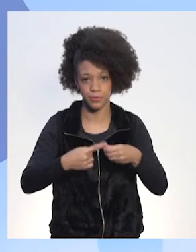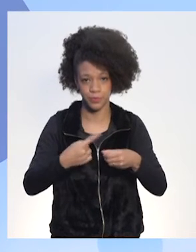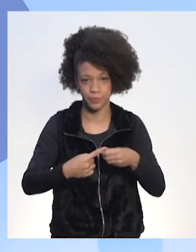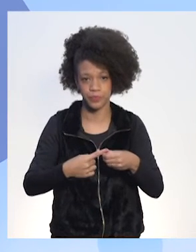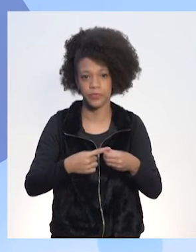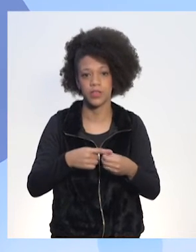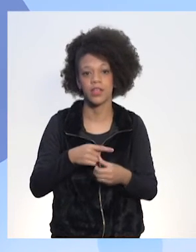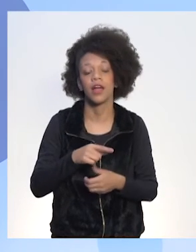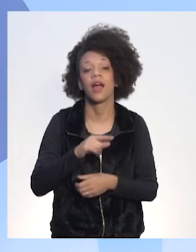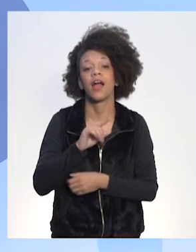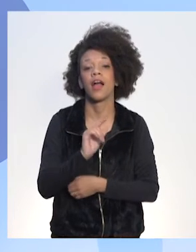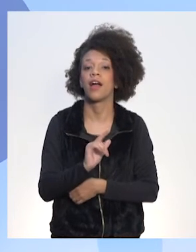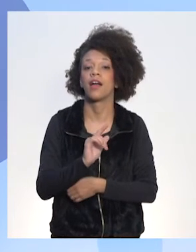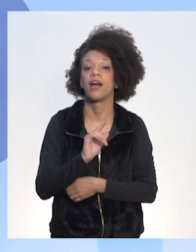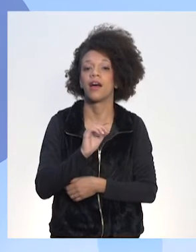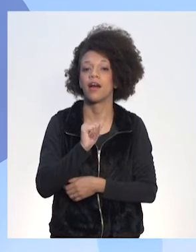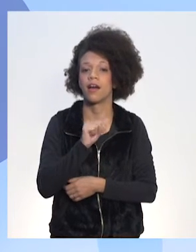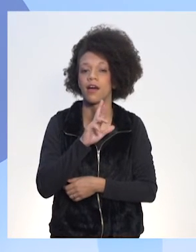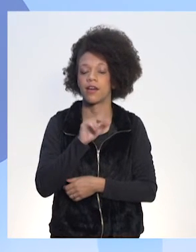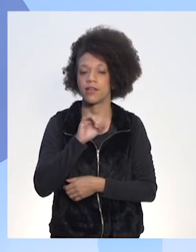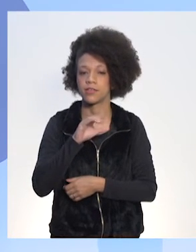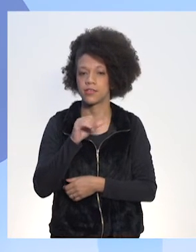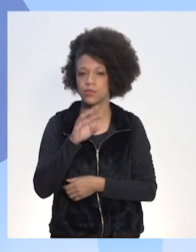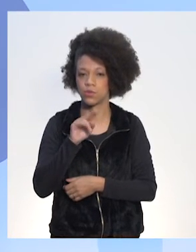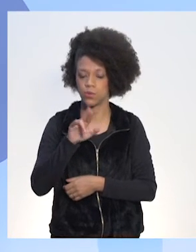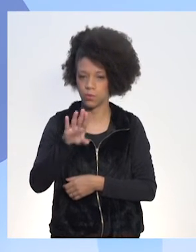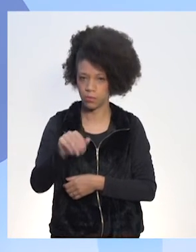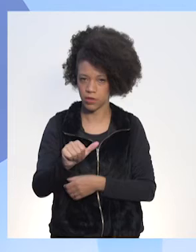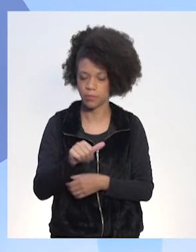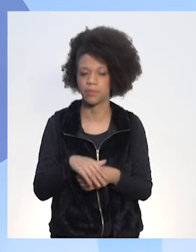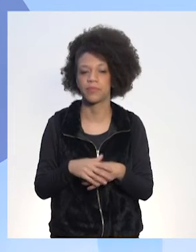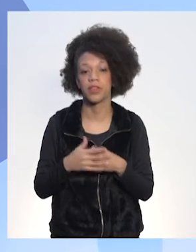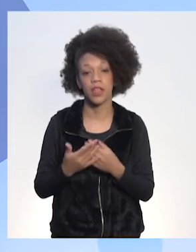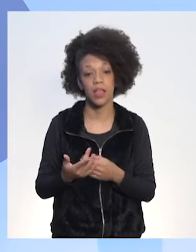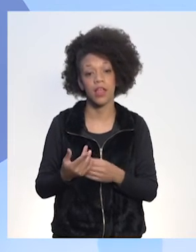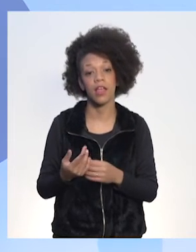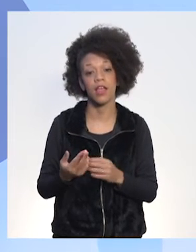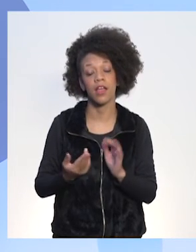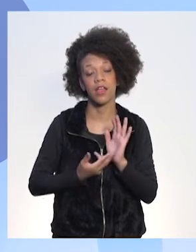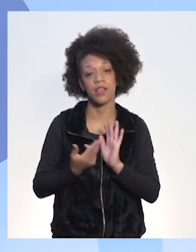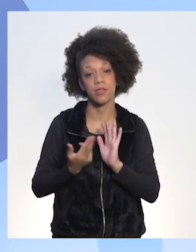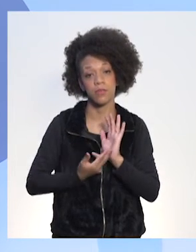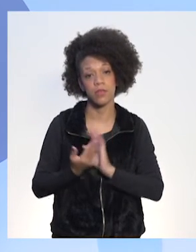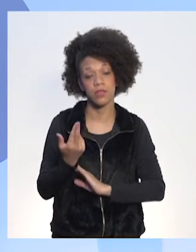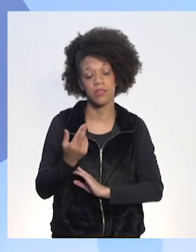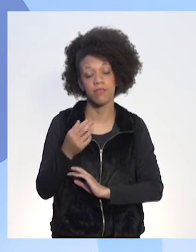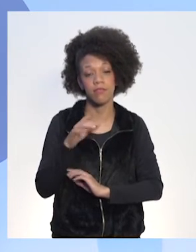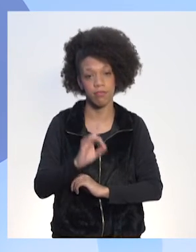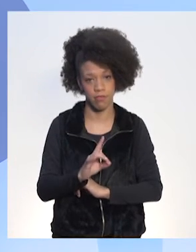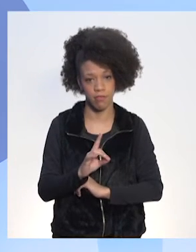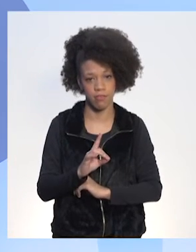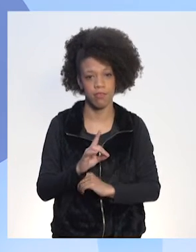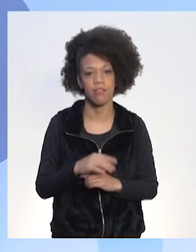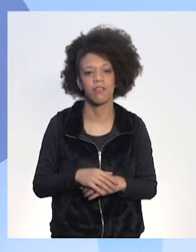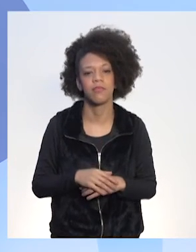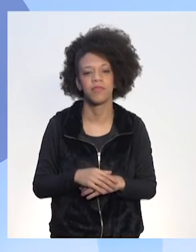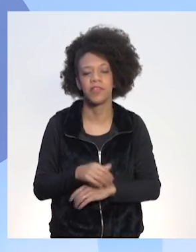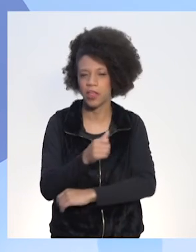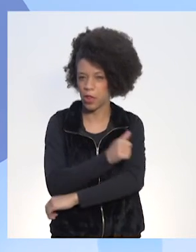graus, letra D. Obrigado, Marcos, pela participação. Obrigado, Miguel, fiel escudeiro.